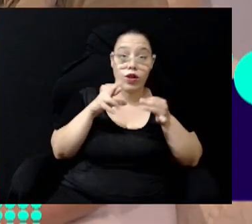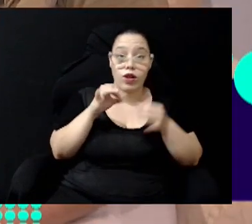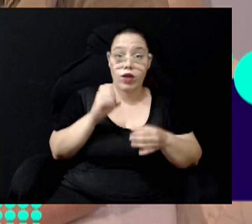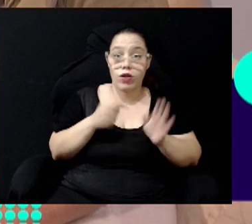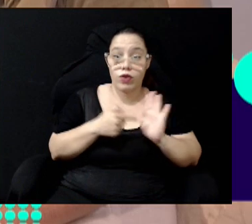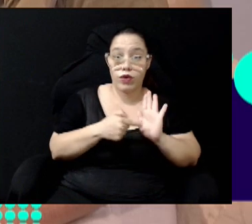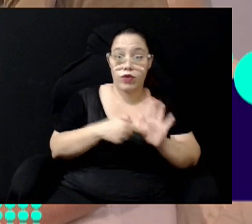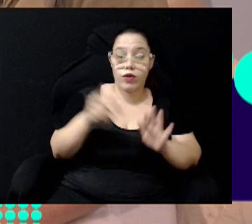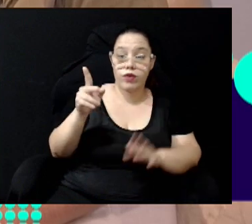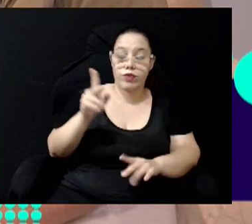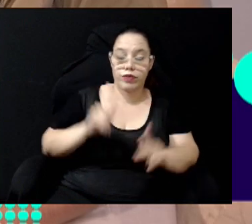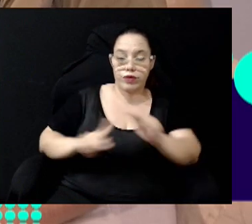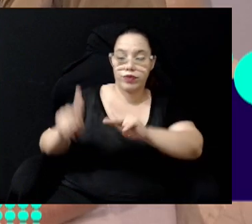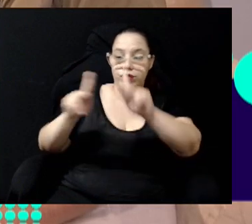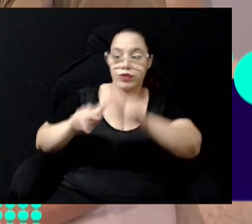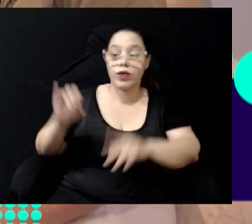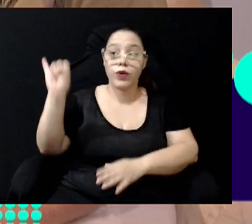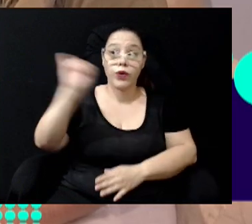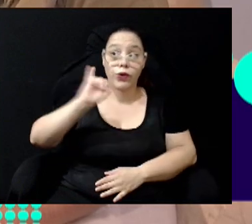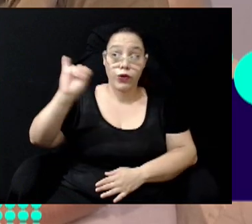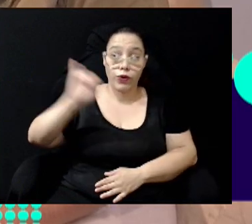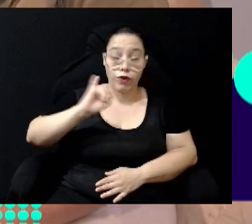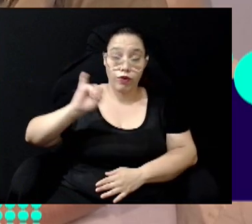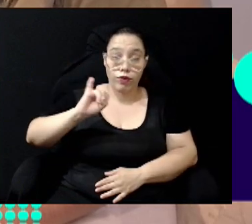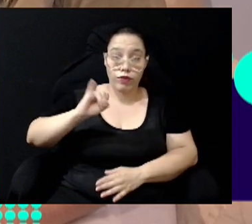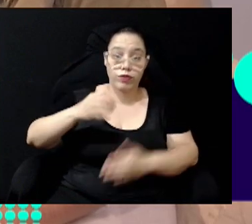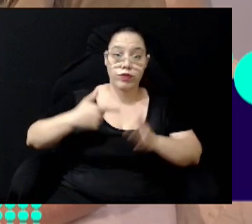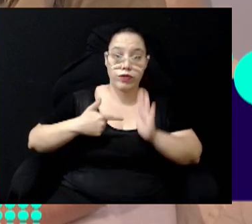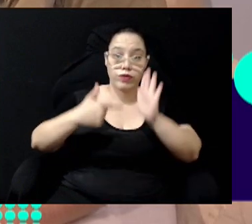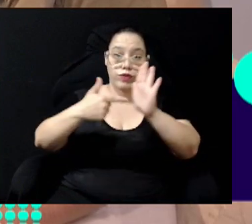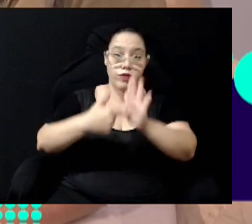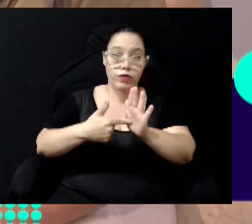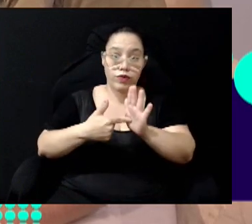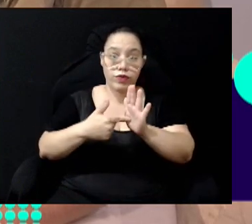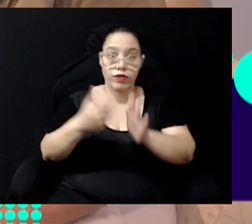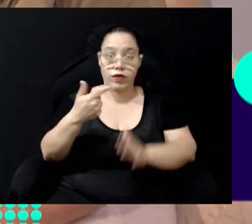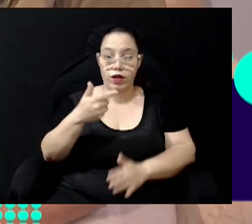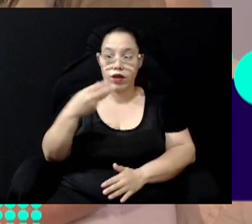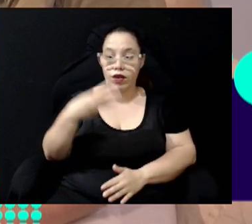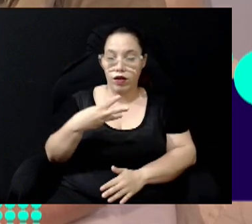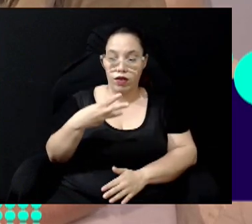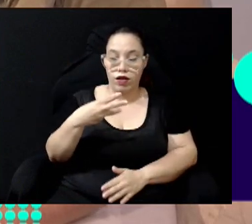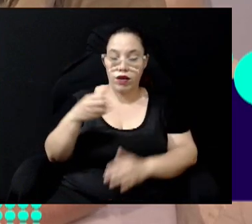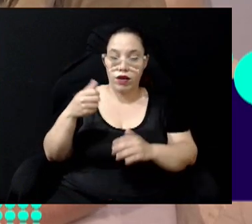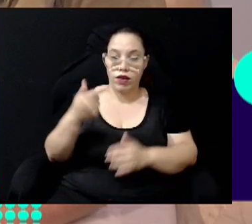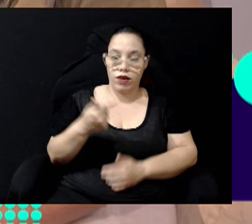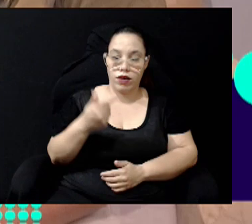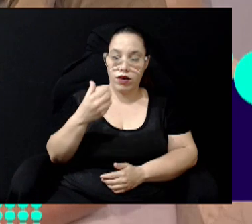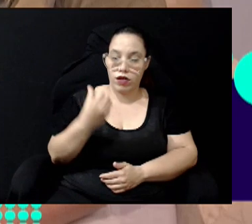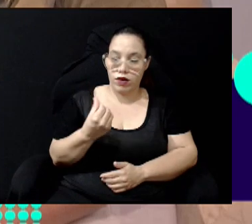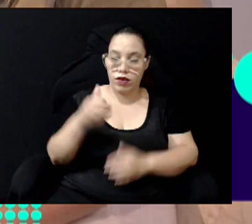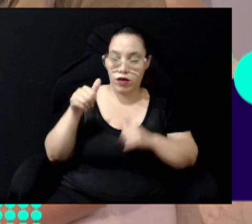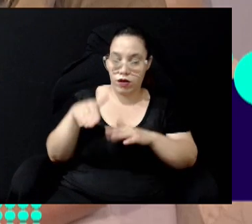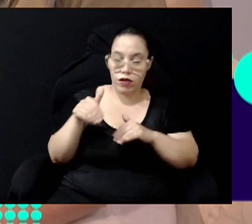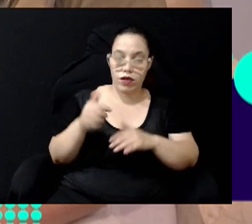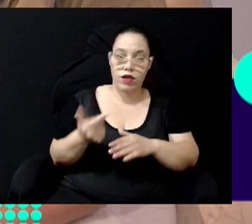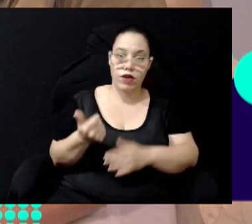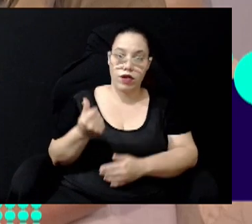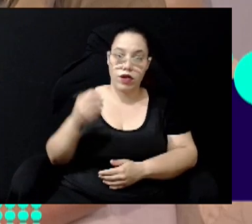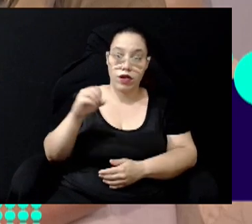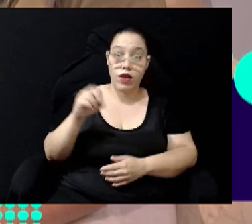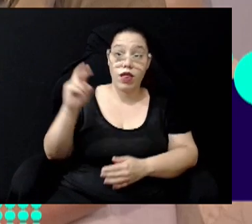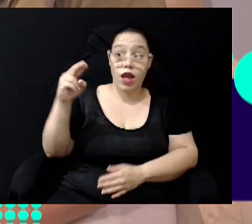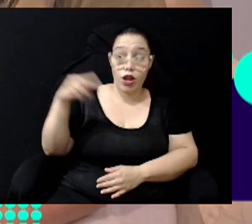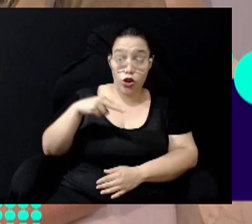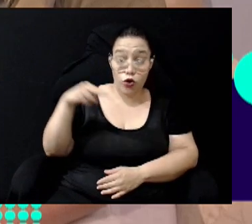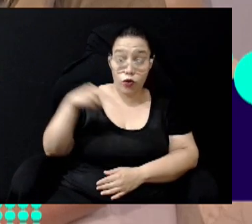Iguatemi Campinas. A exposição fica com a gente de 26 de setembro a 10 de novembro, de